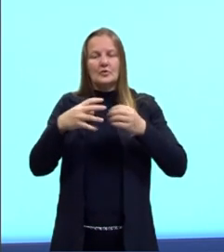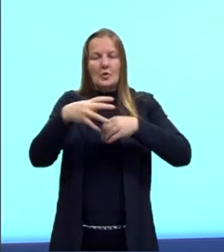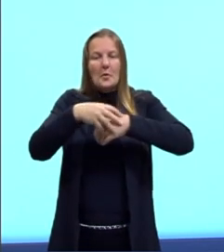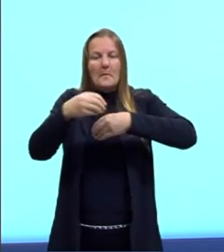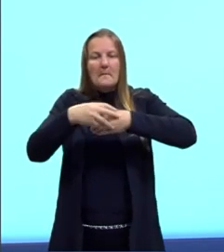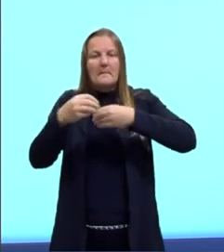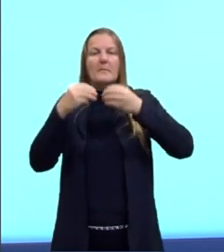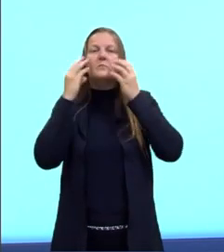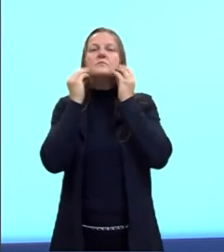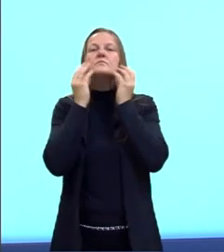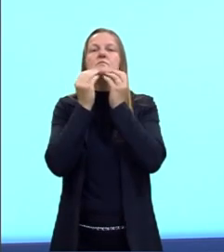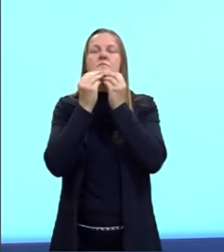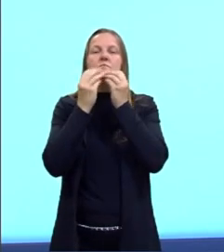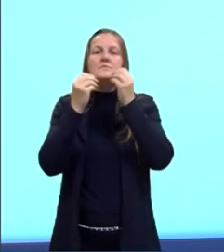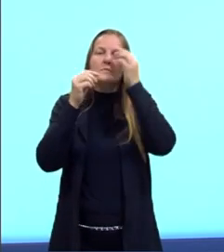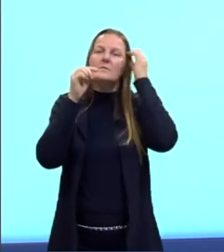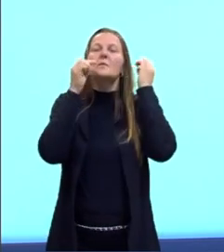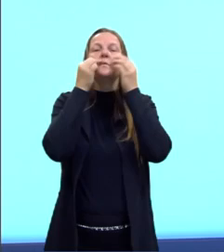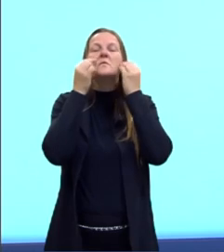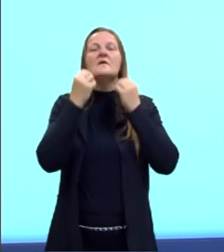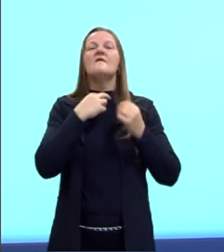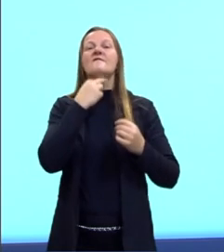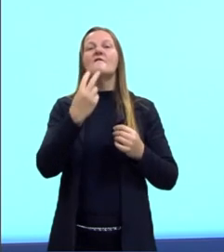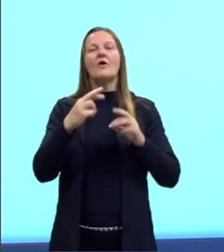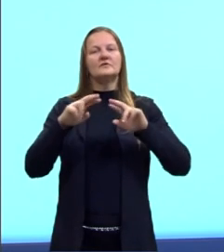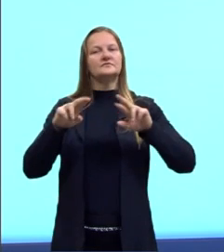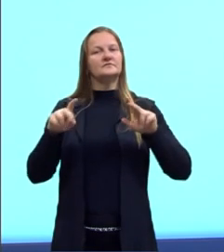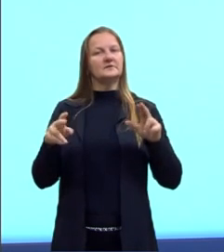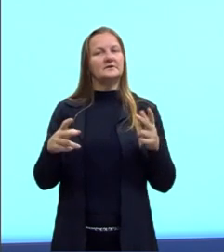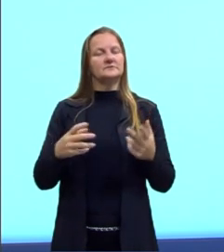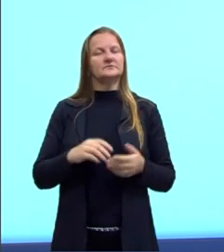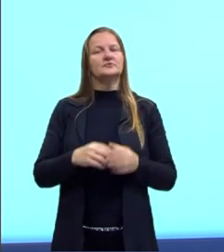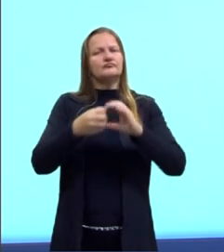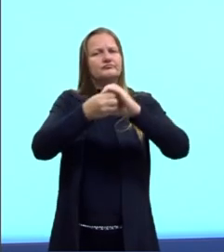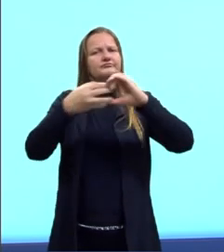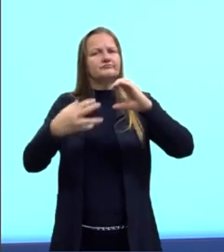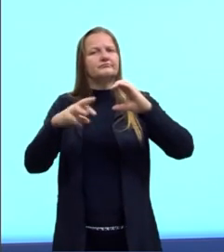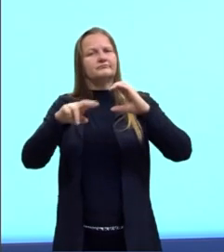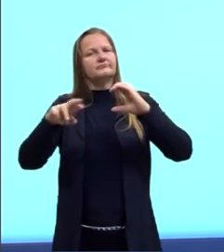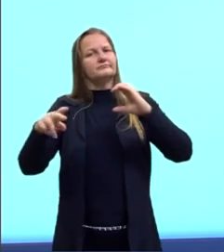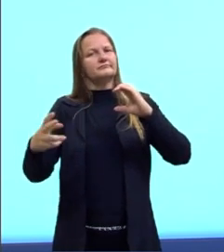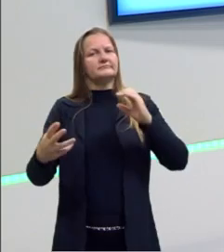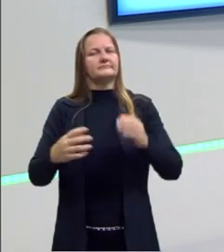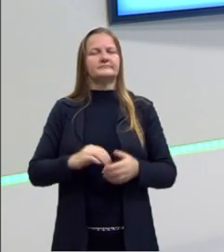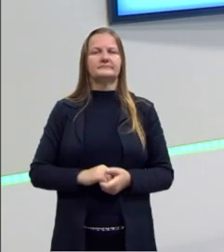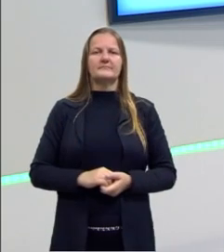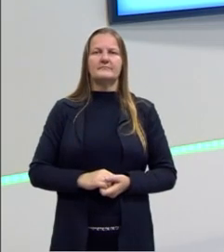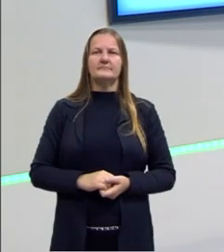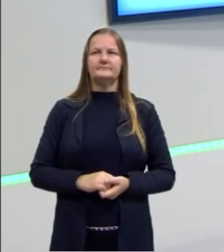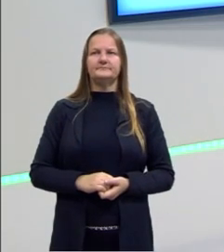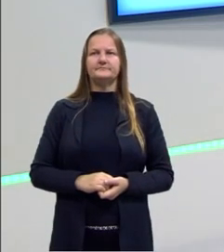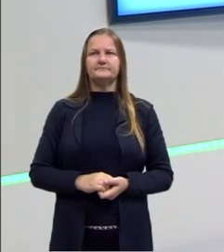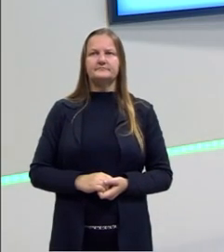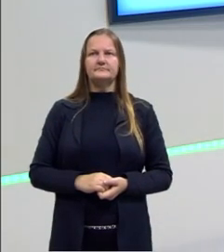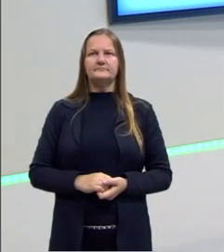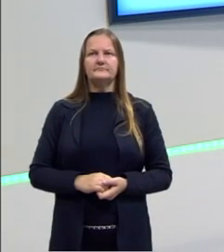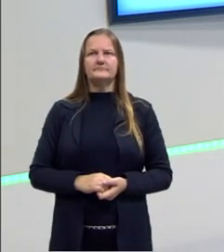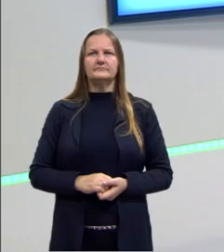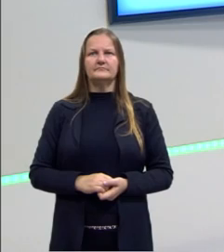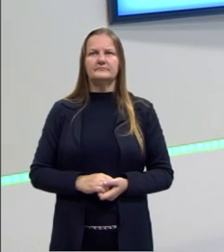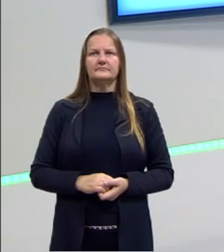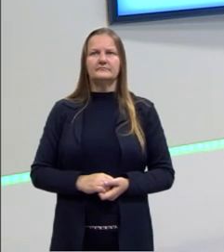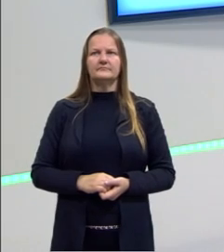os pelos faciais na o tom de voz e assim por diante certo então